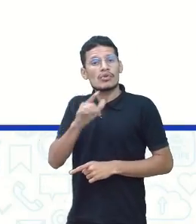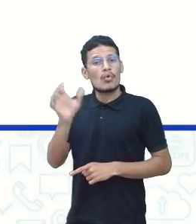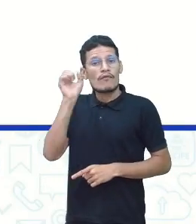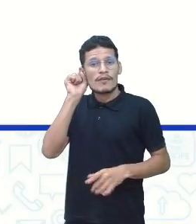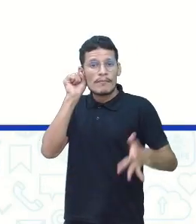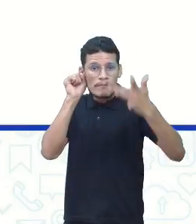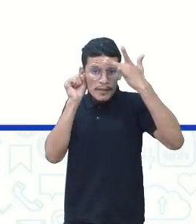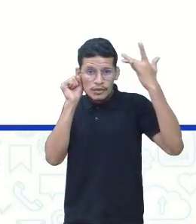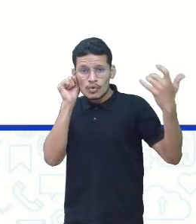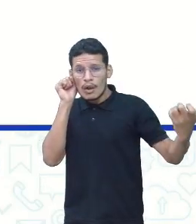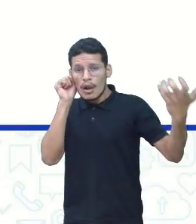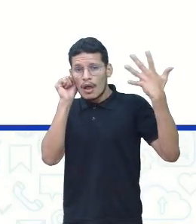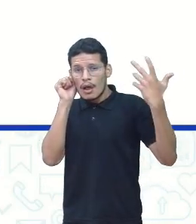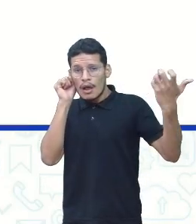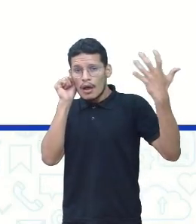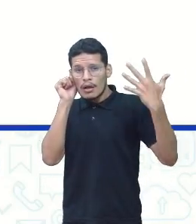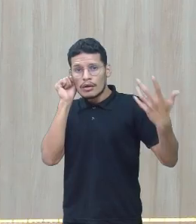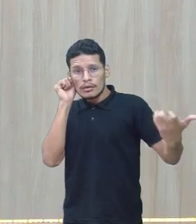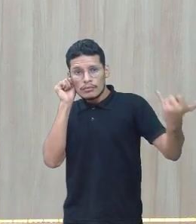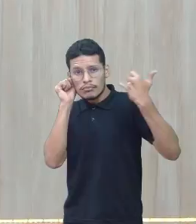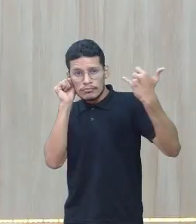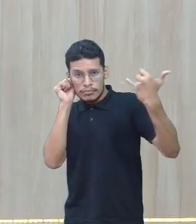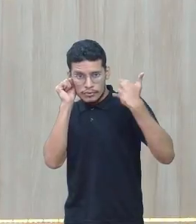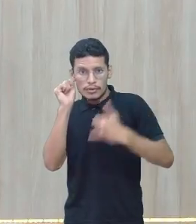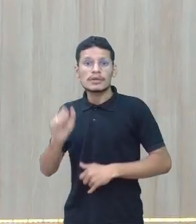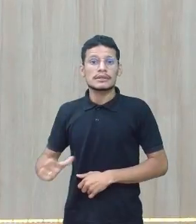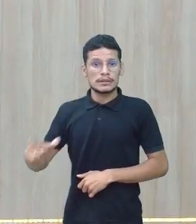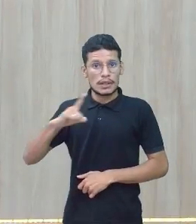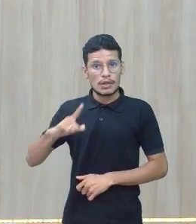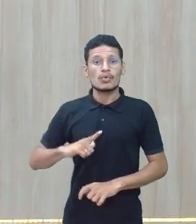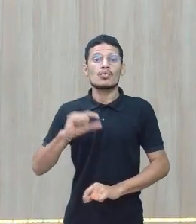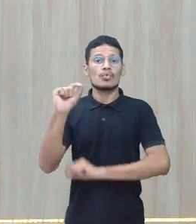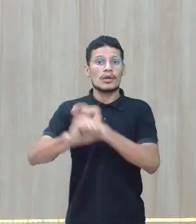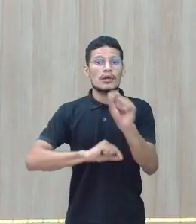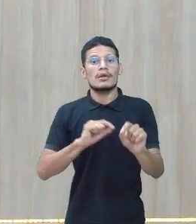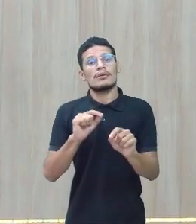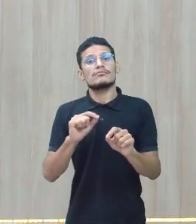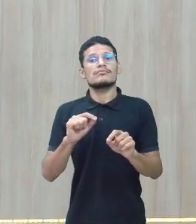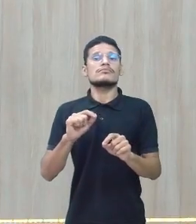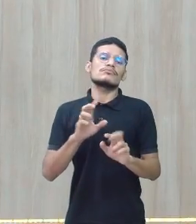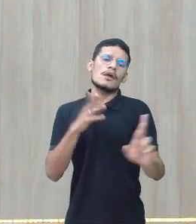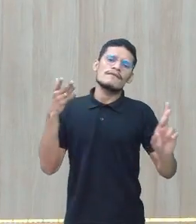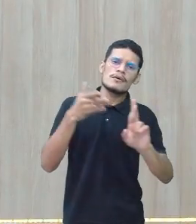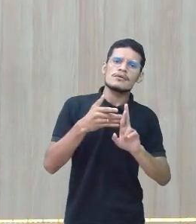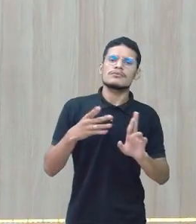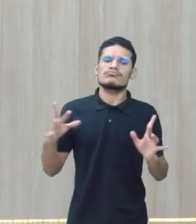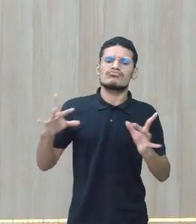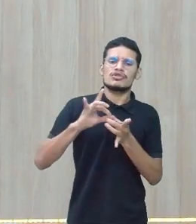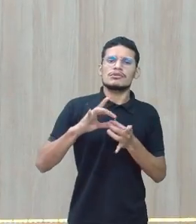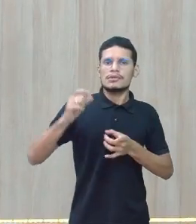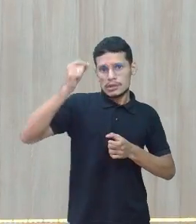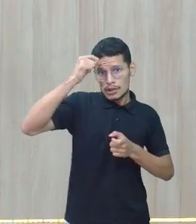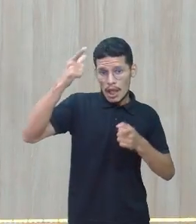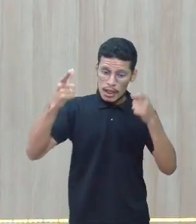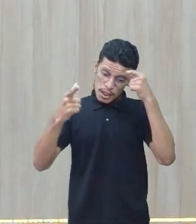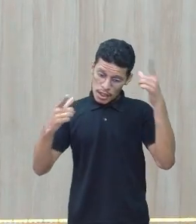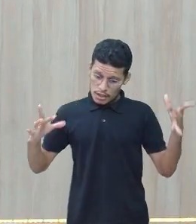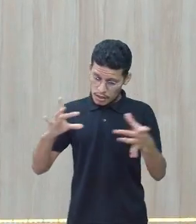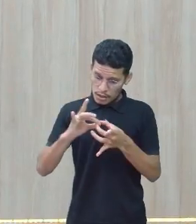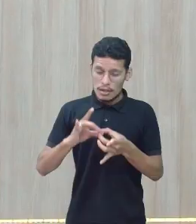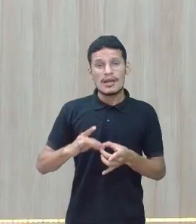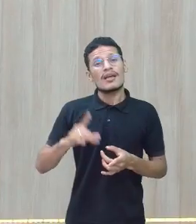dizendo. Então, a gente percebe que tem uma referência aqui, uma junção de ideias que, na verdade, causa essa quebra